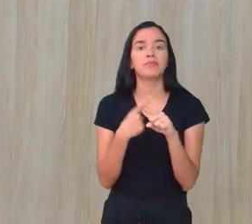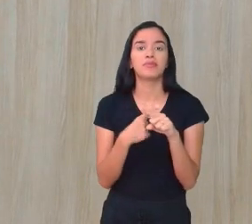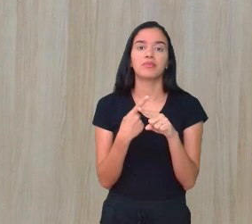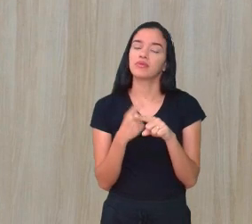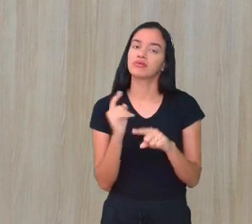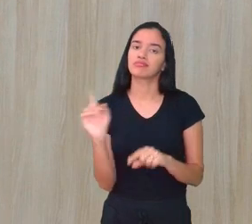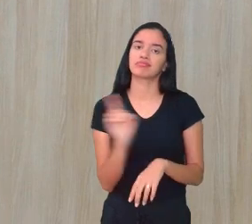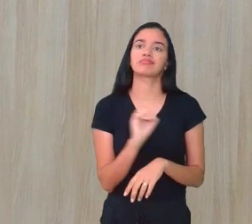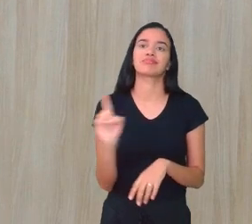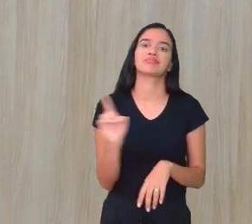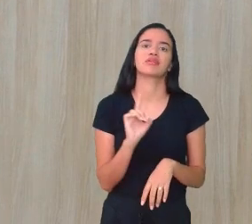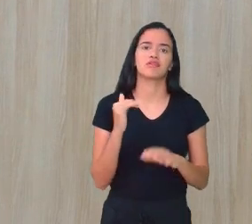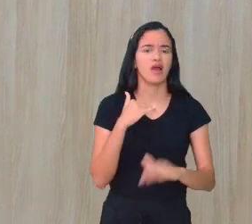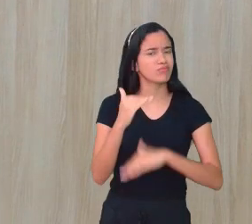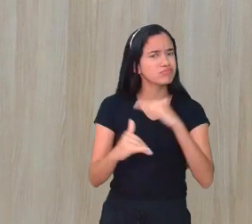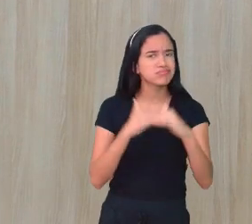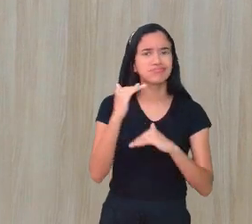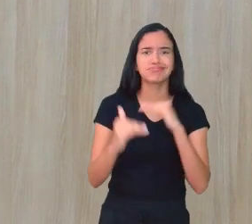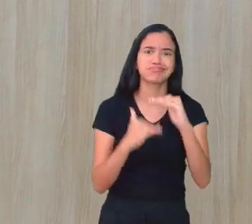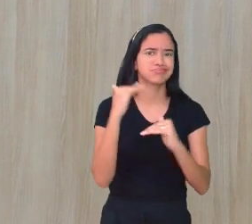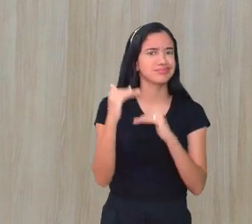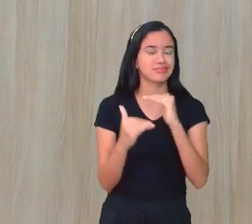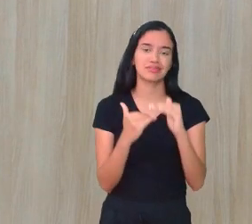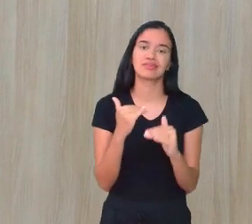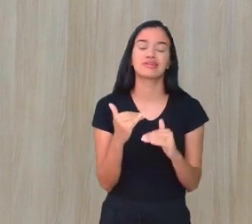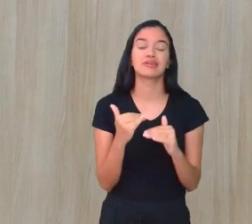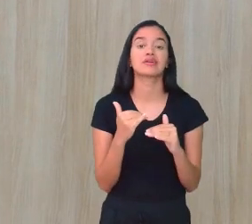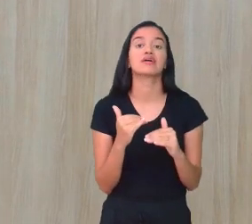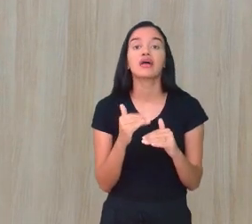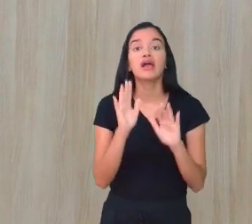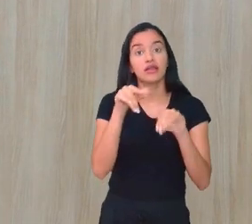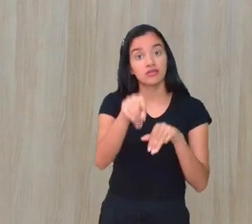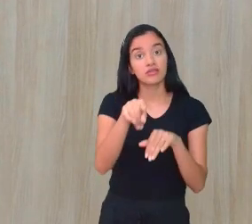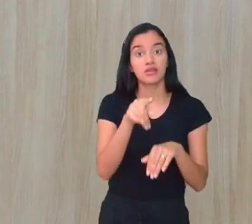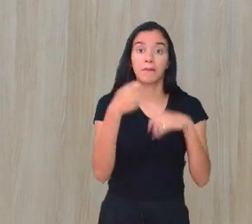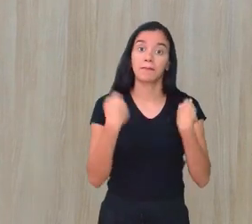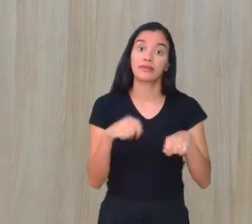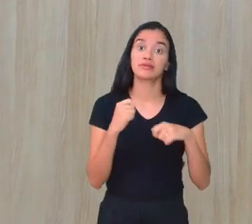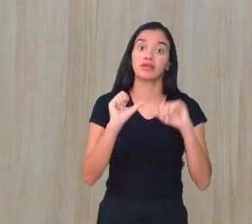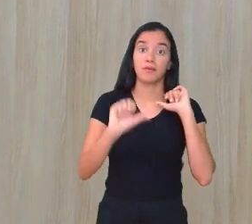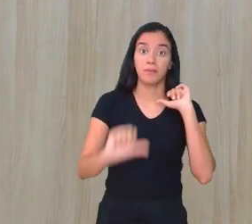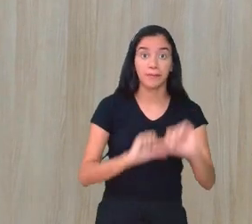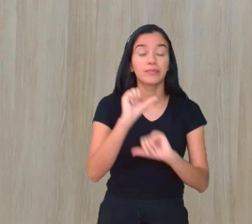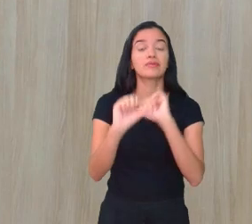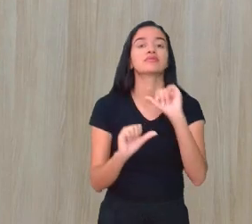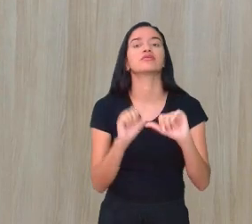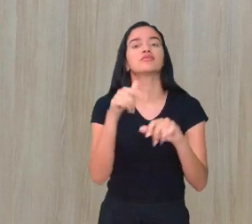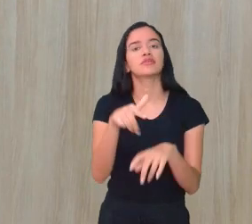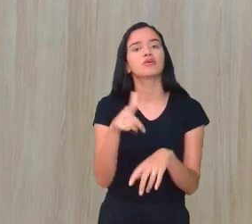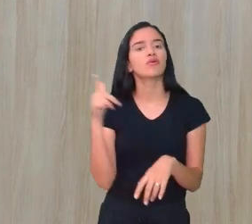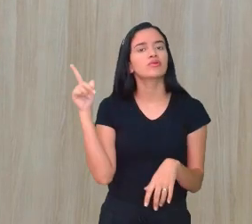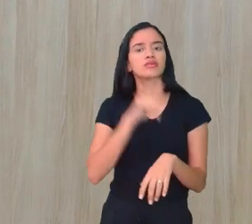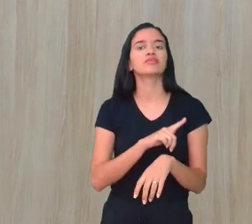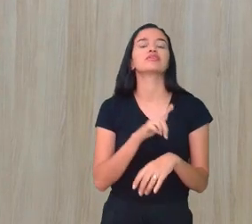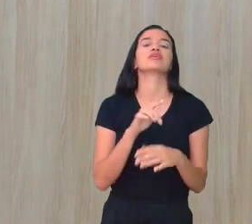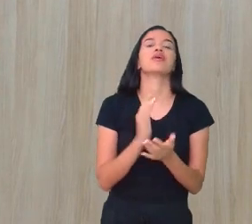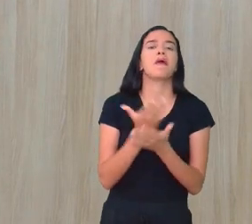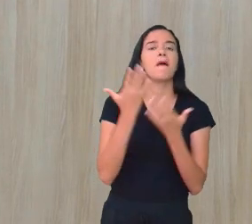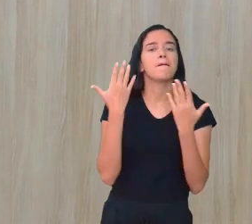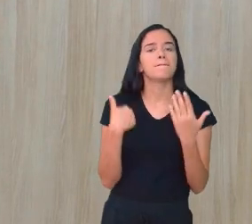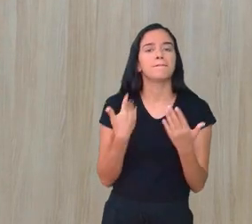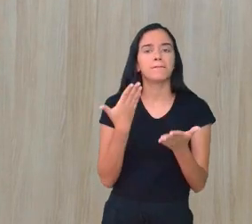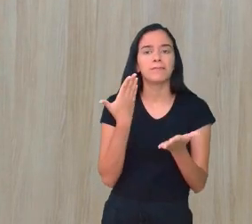não, não vai progredir mais não, vai ficar aí nesse canto, né? E você precisa mudar. Seja para você ganhar massa, para você perder